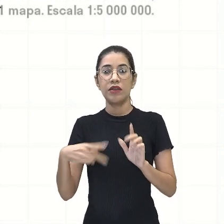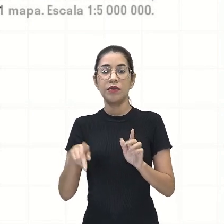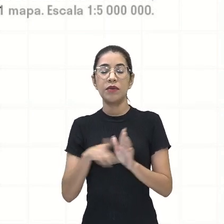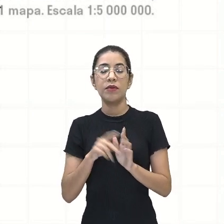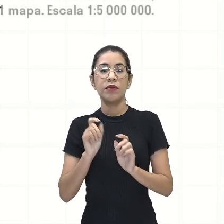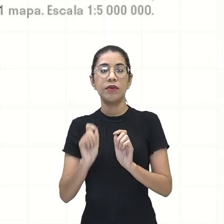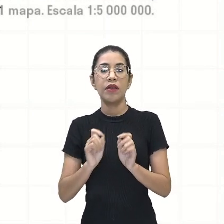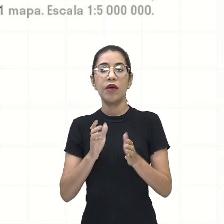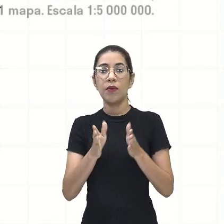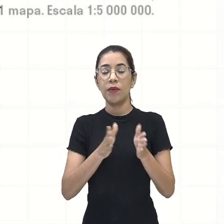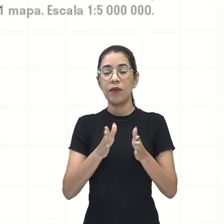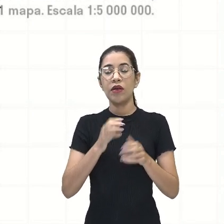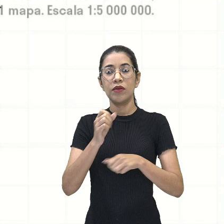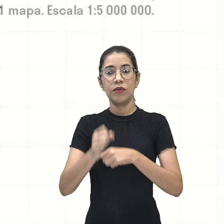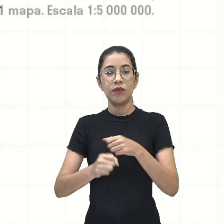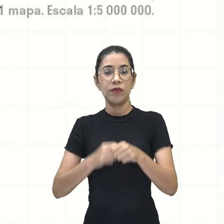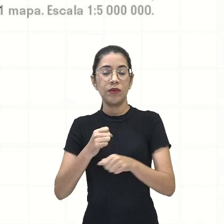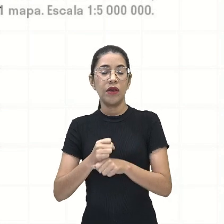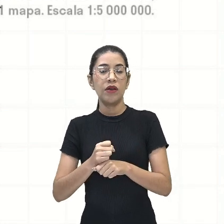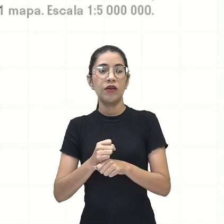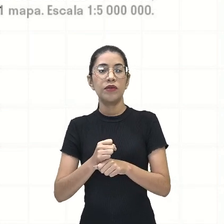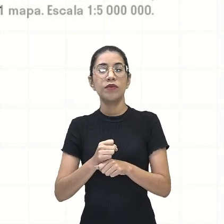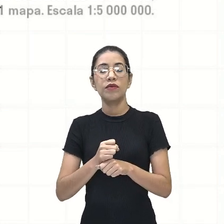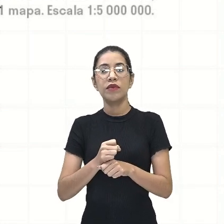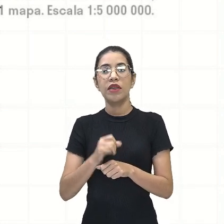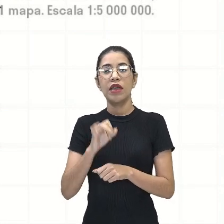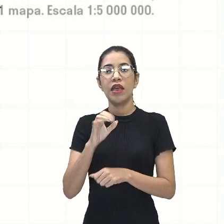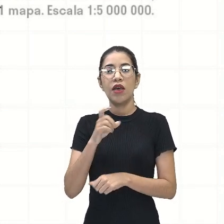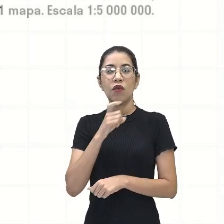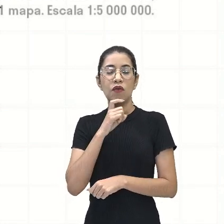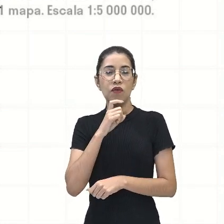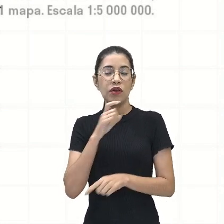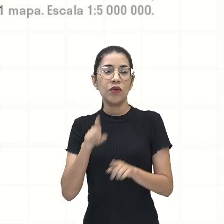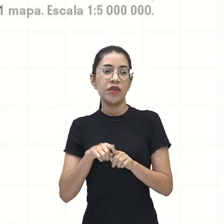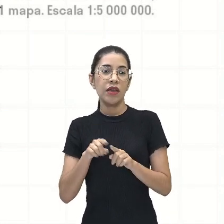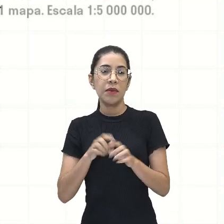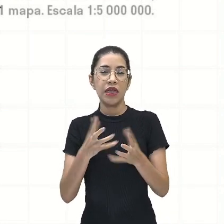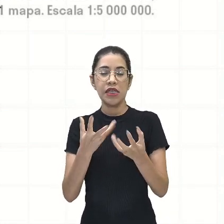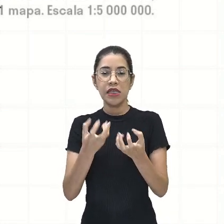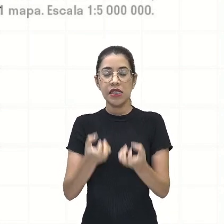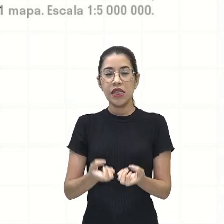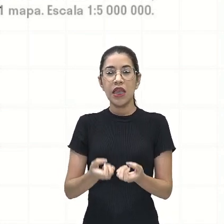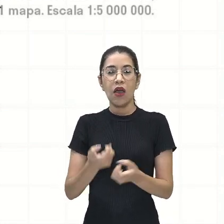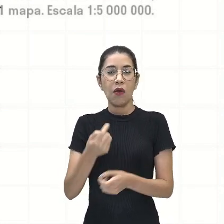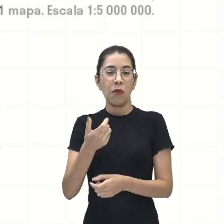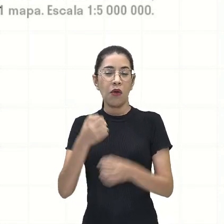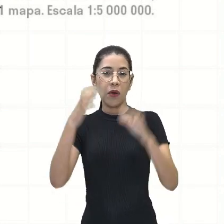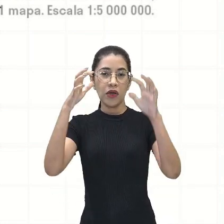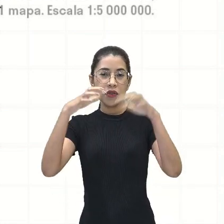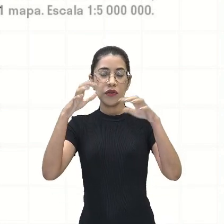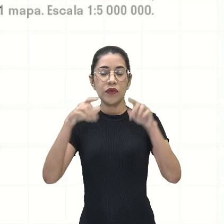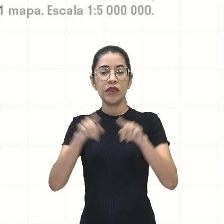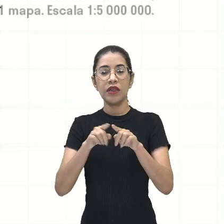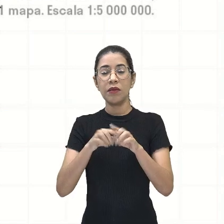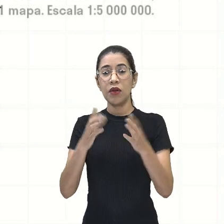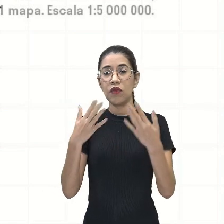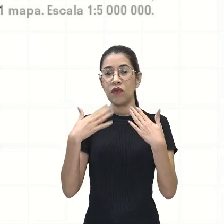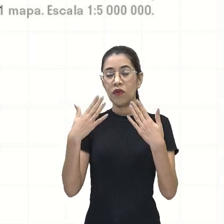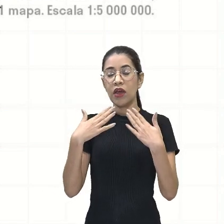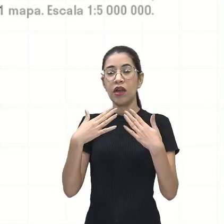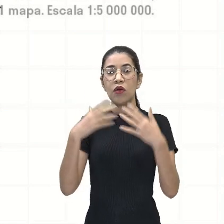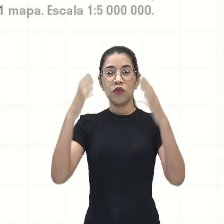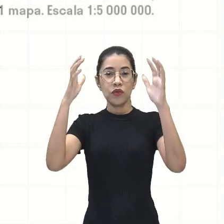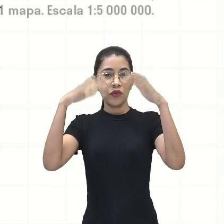estações do ano de inverno, seco, com poucas chuvas, e também o verão é chuvoso. No